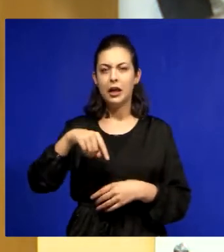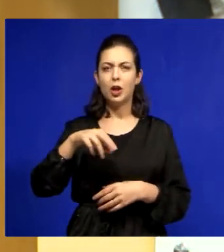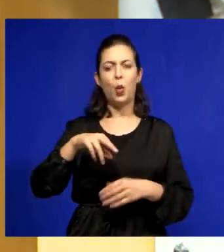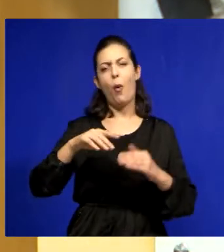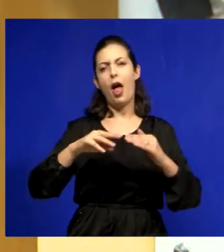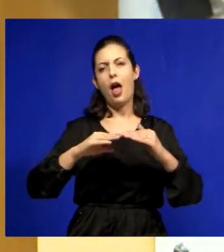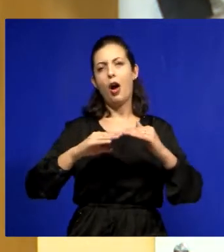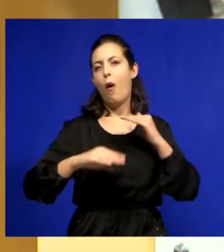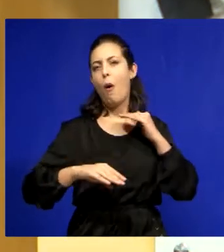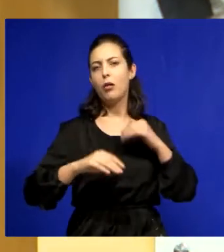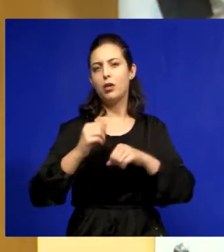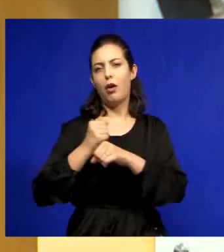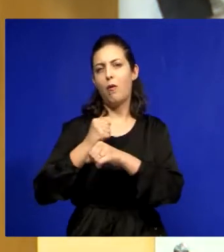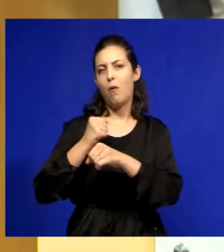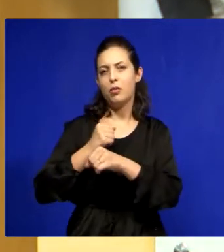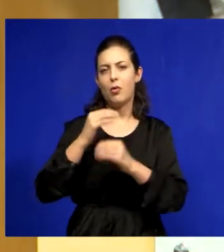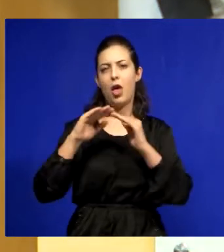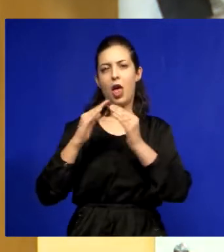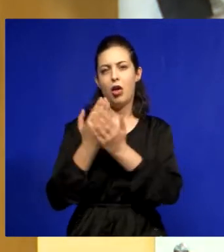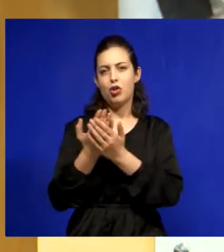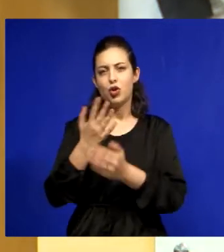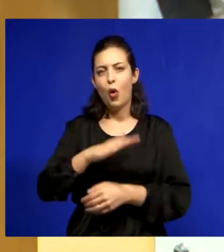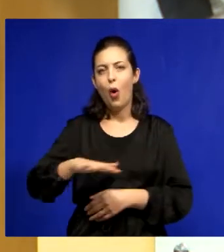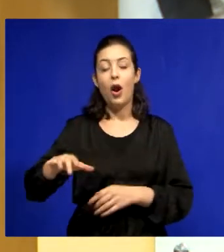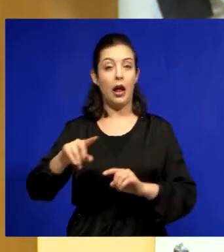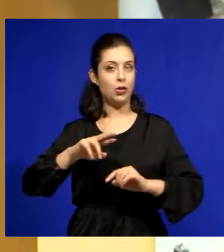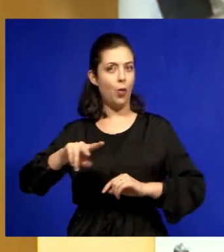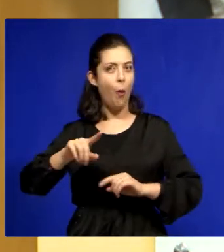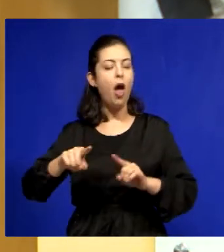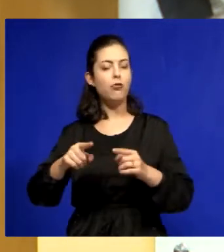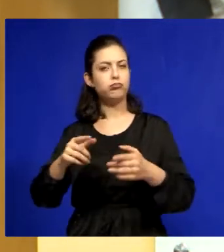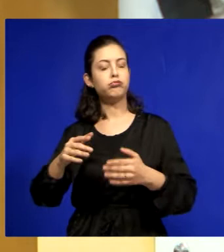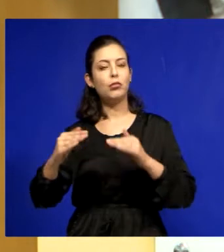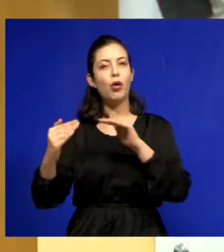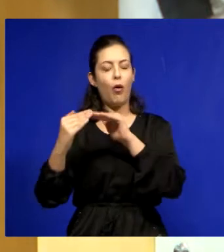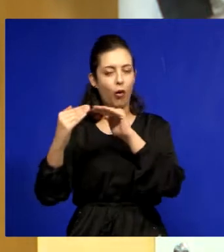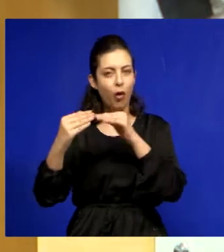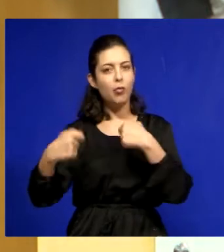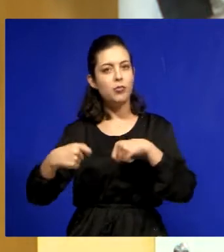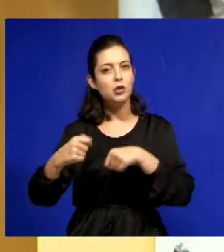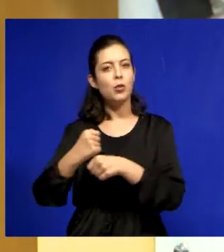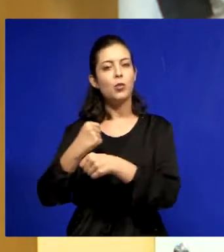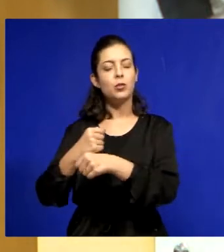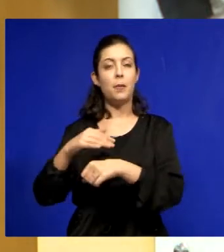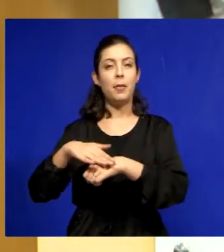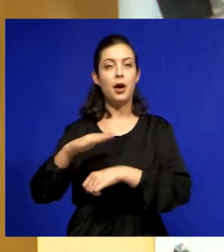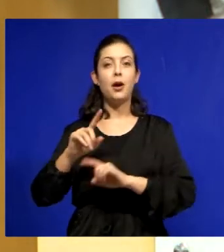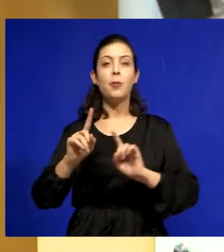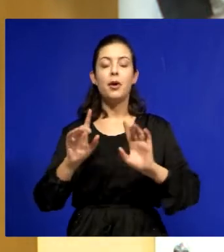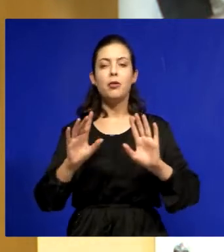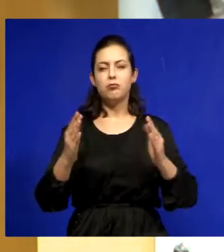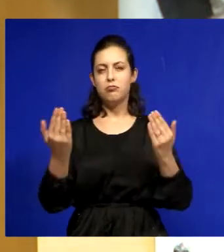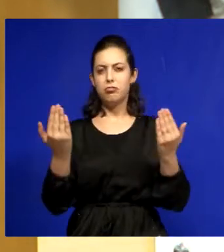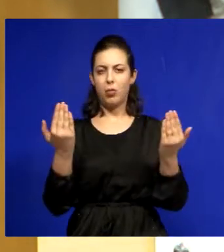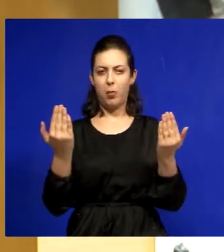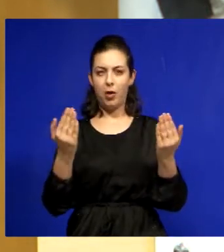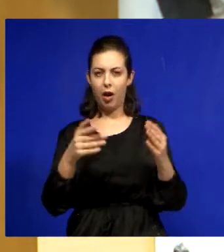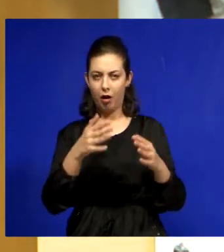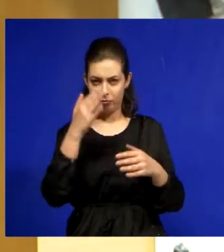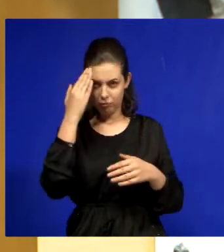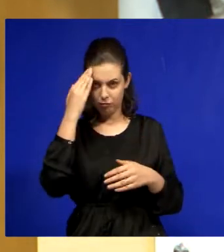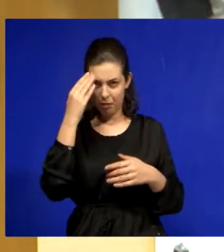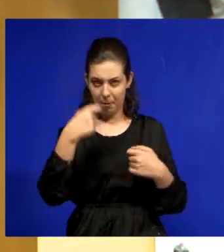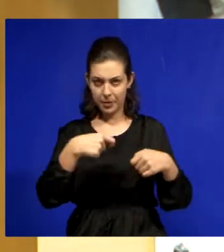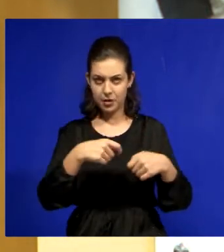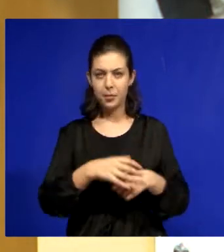contra a construção de creche não que eu seja contra pelo contrário nós estamos só para que vocês têm uma ideia